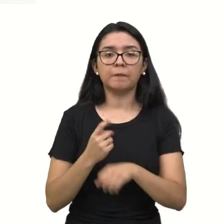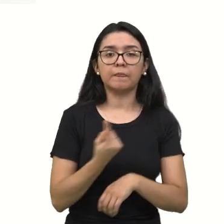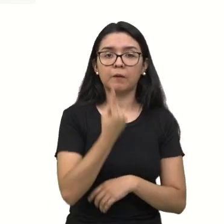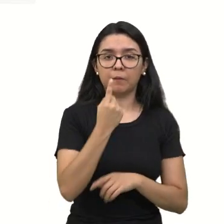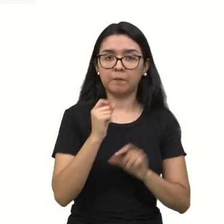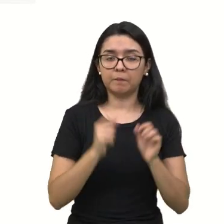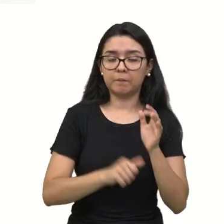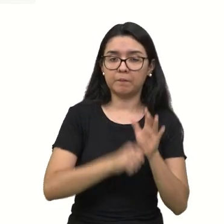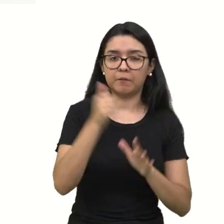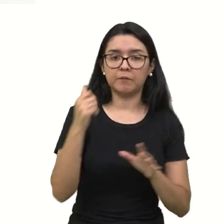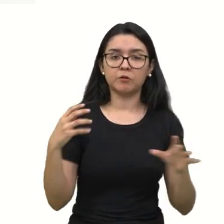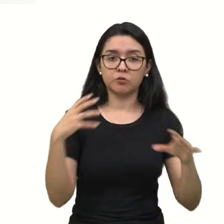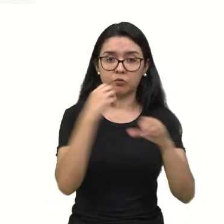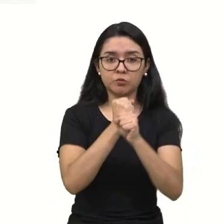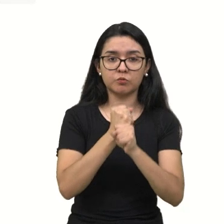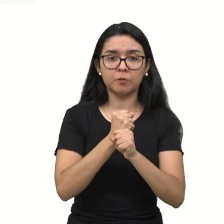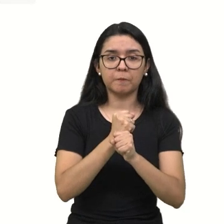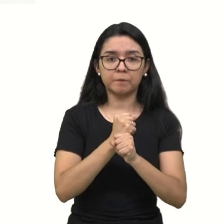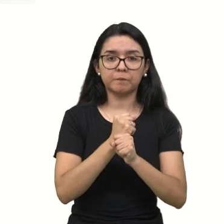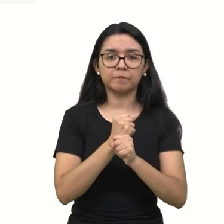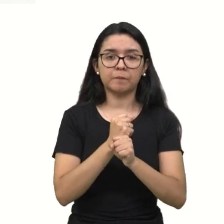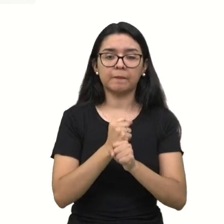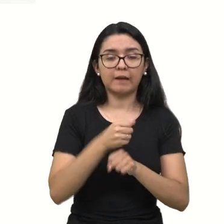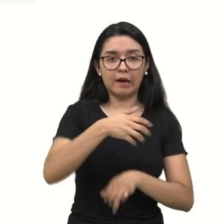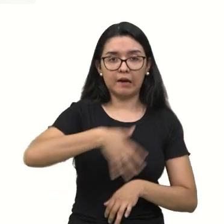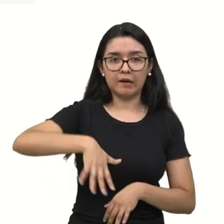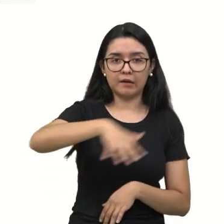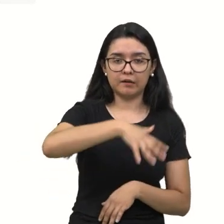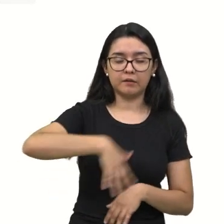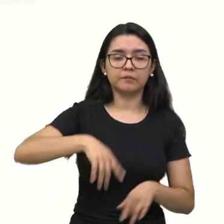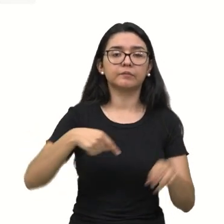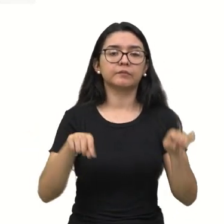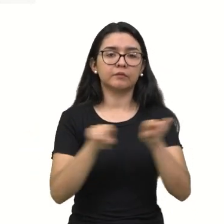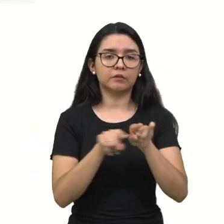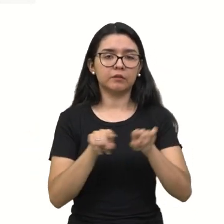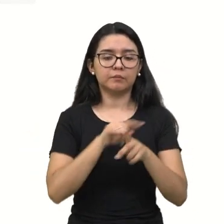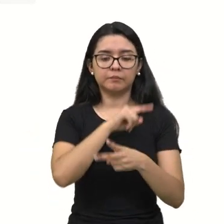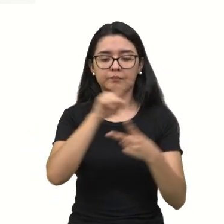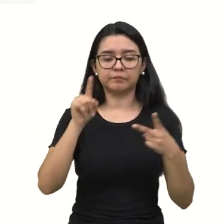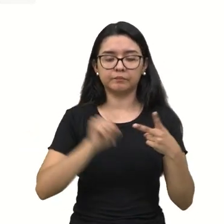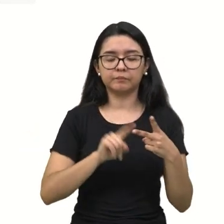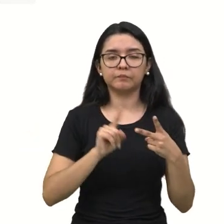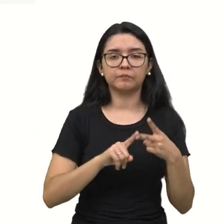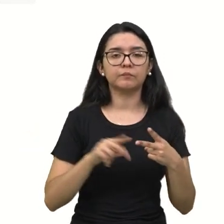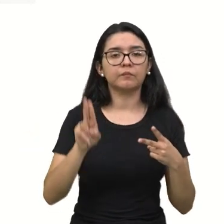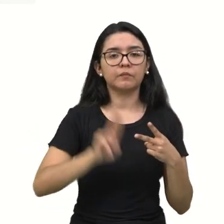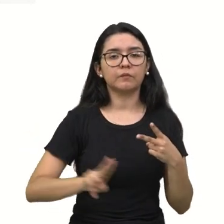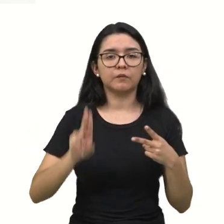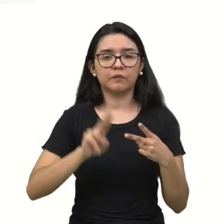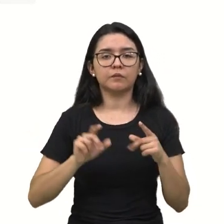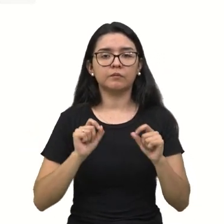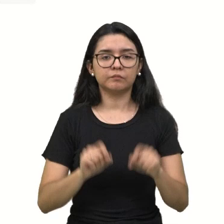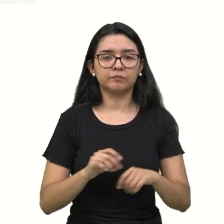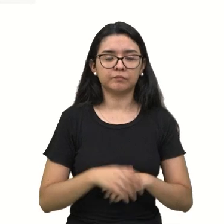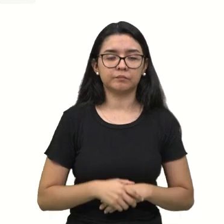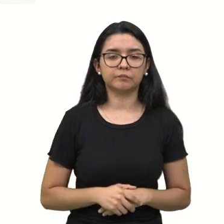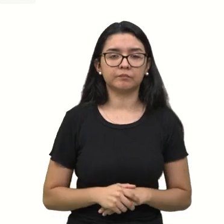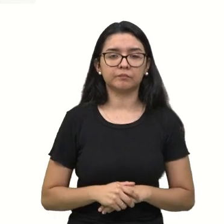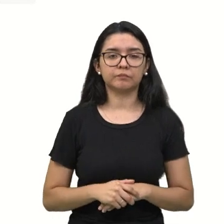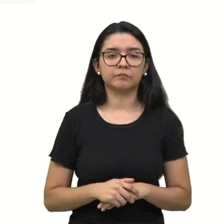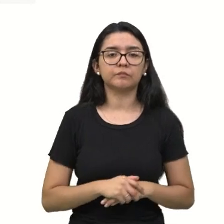pegar e somar todas essas dimensões, que é o perímetro, ou poderíamos aplicar a propriedade aqui distributiva em relação